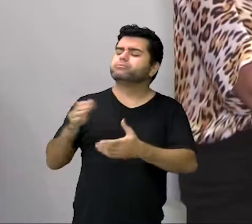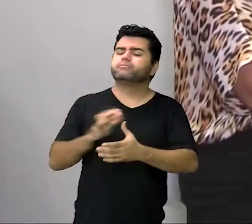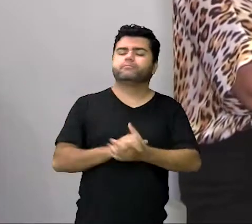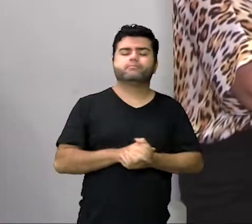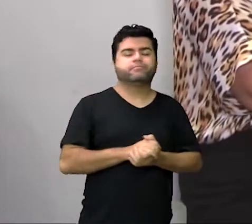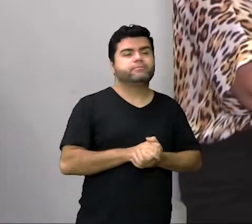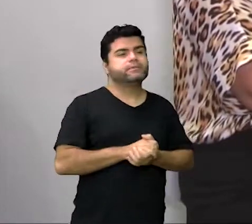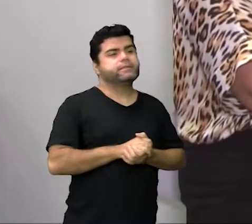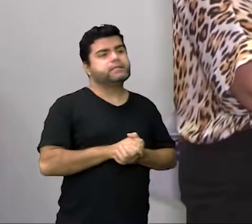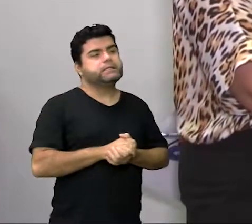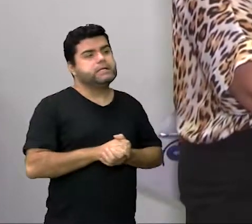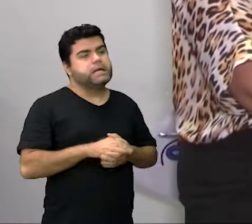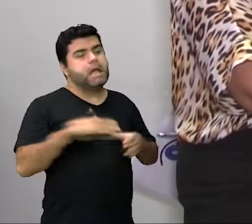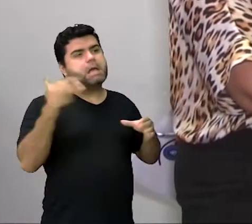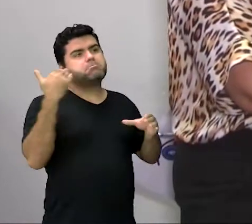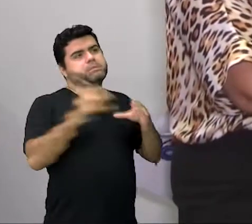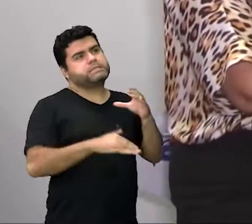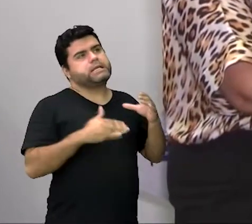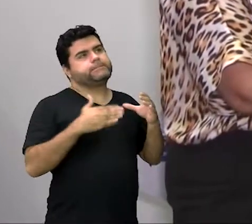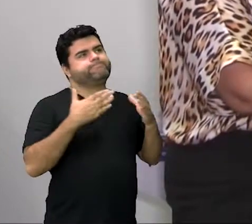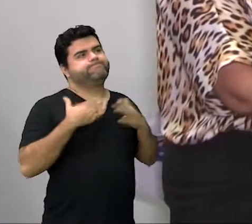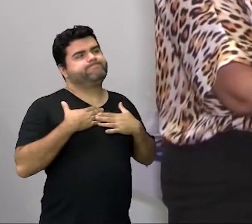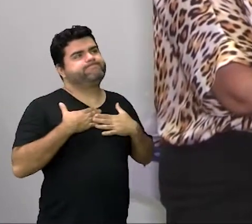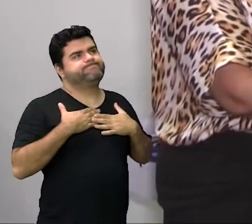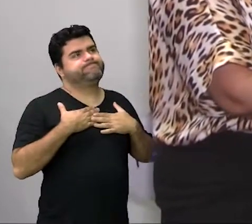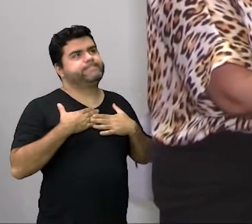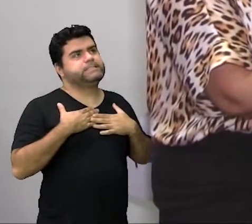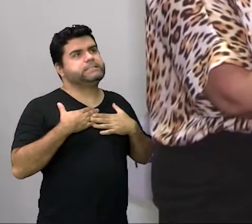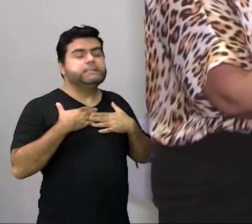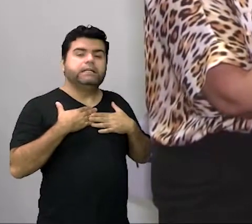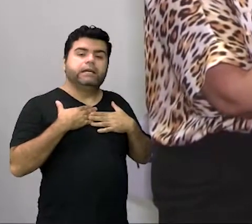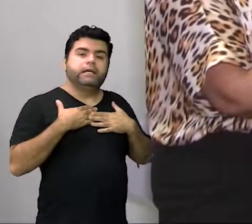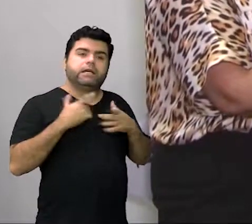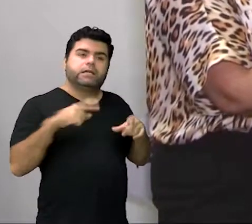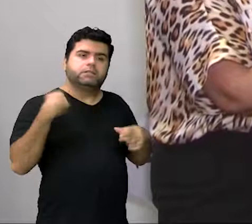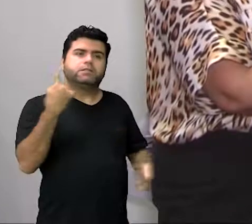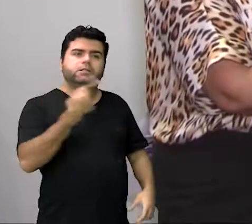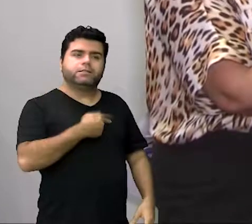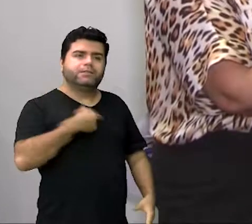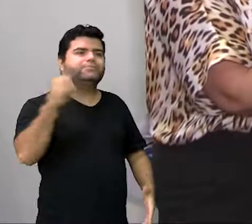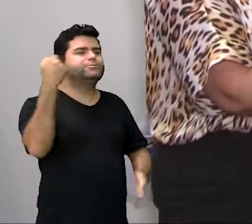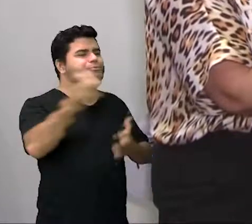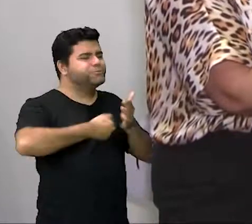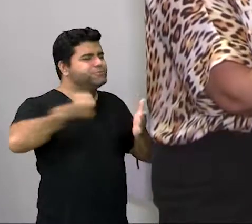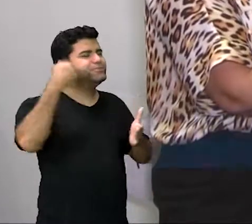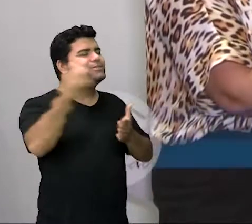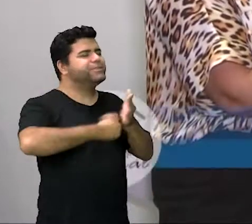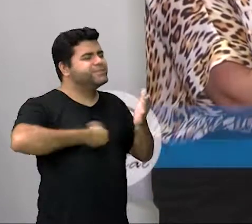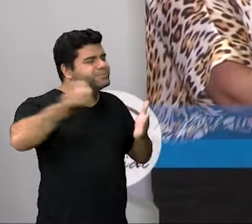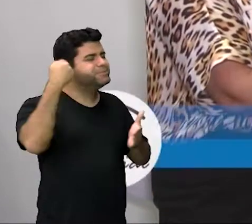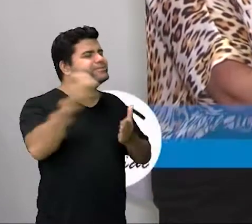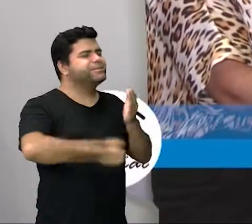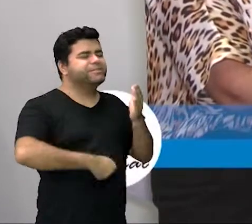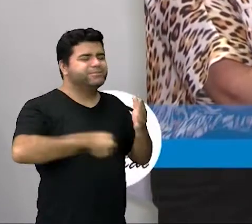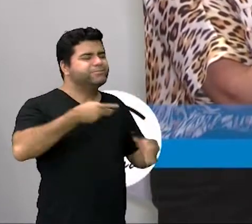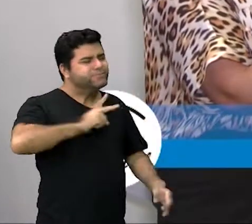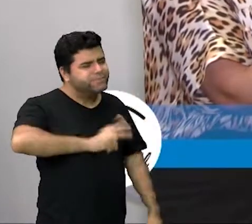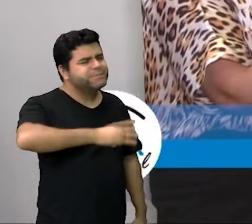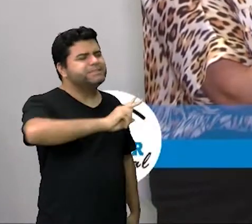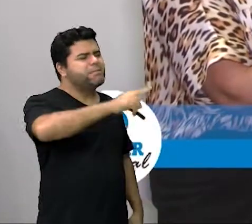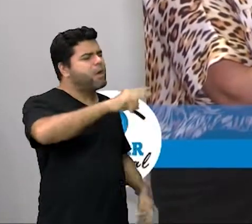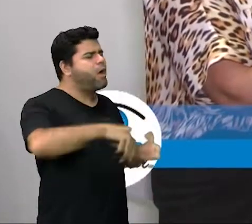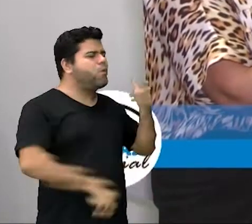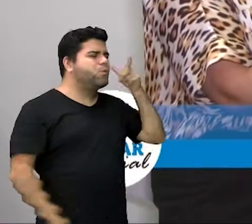A mensagem que eu deixo é que continuemos lutando para se conseguir tudo o